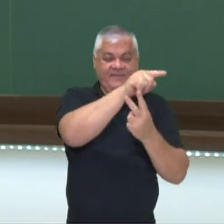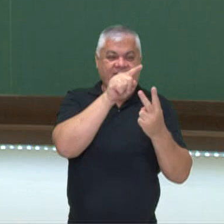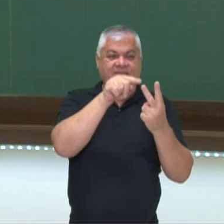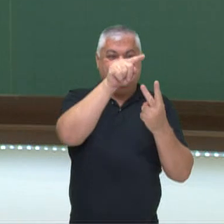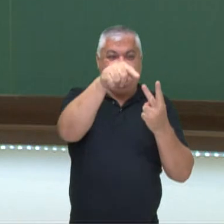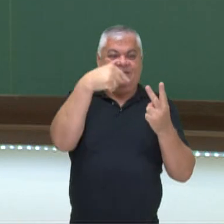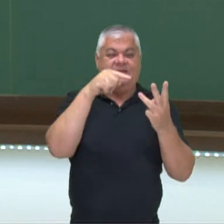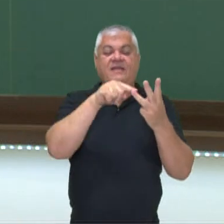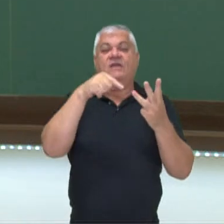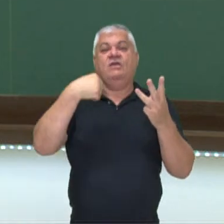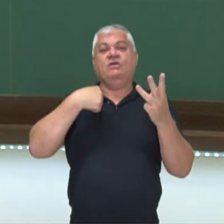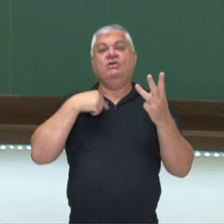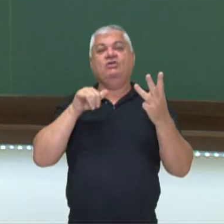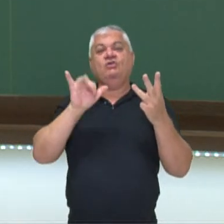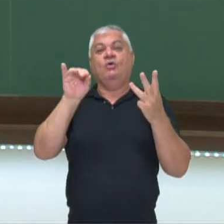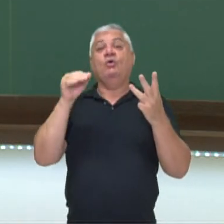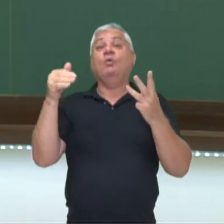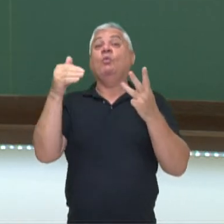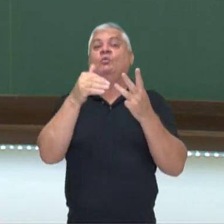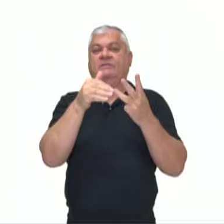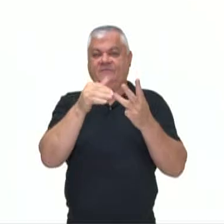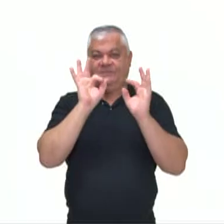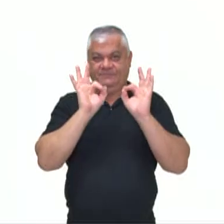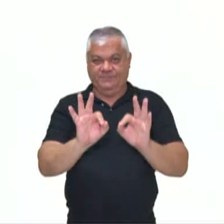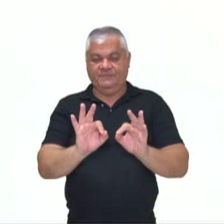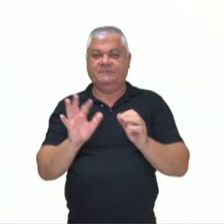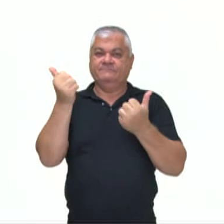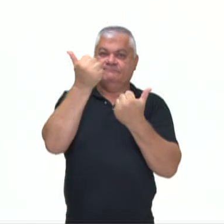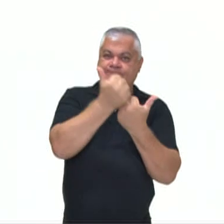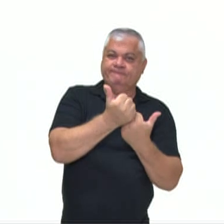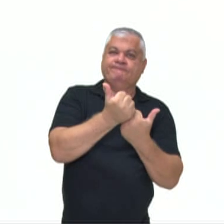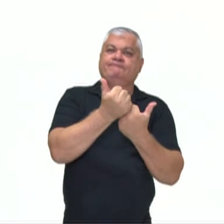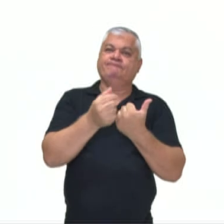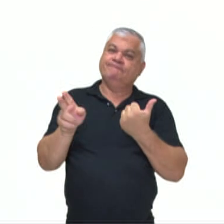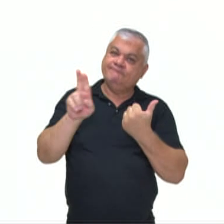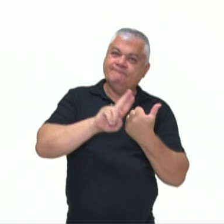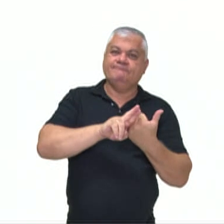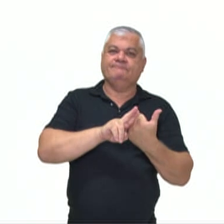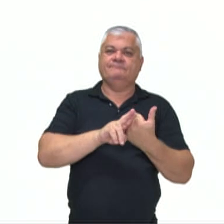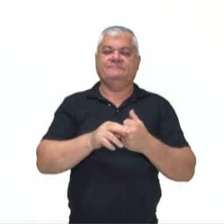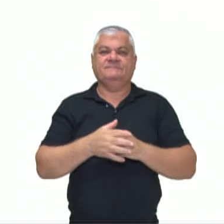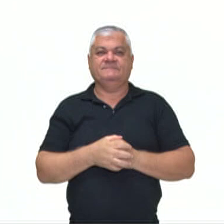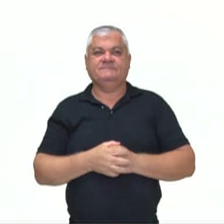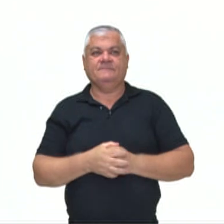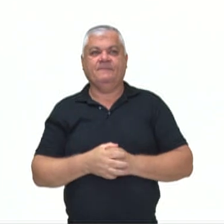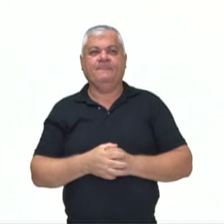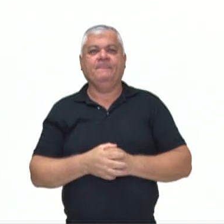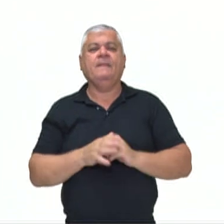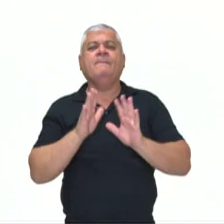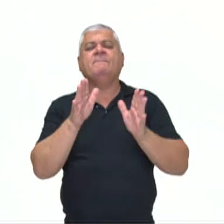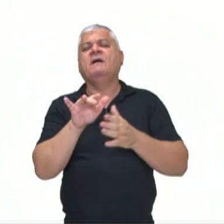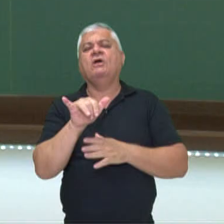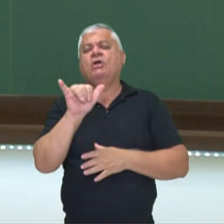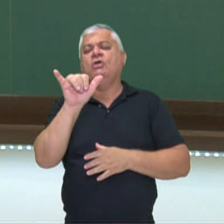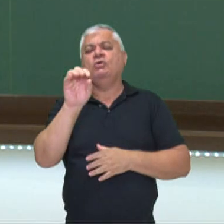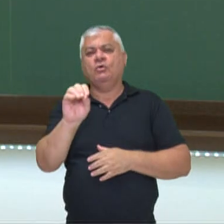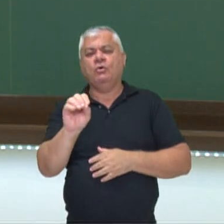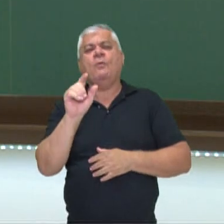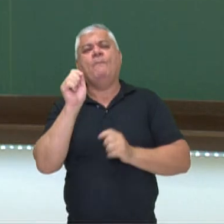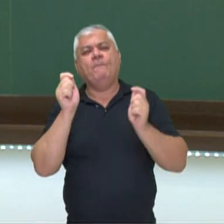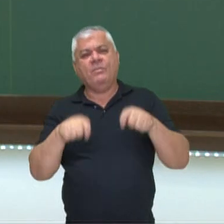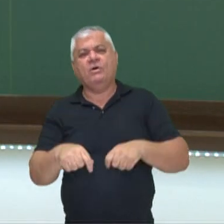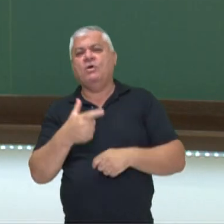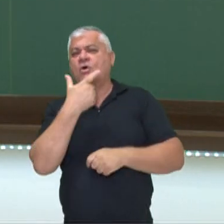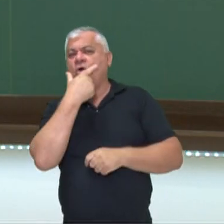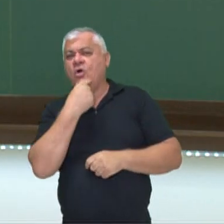Tudo isso aqui a gente substitui pelo quê? Por nosotros fuimos ao teatro. Professora, mas esse eu pode ser feminino ou masculino? Tudo bem,